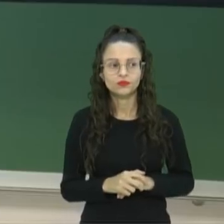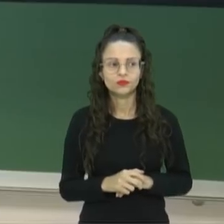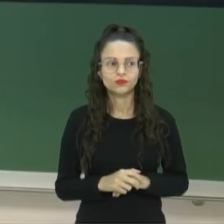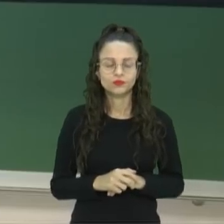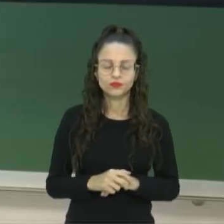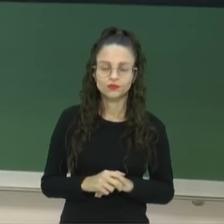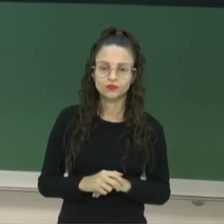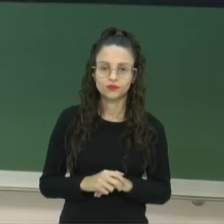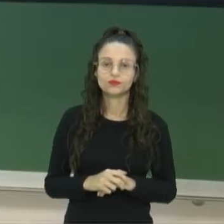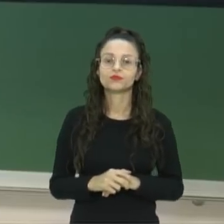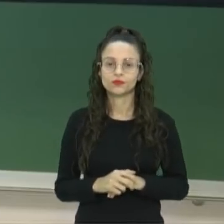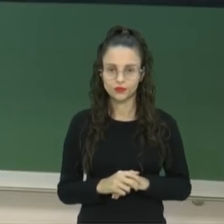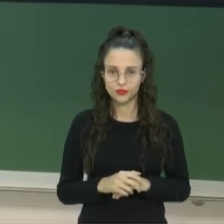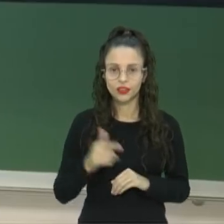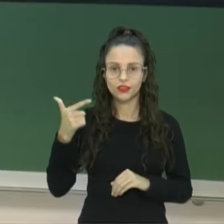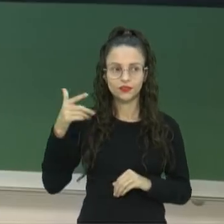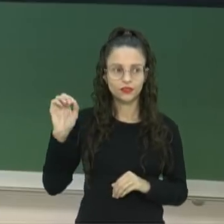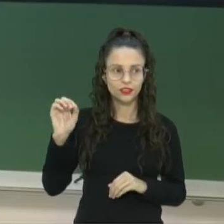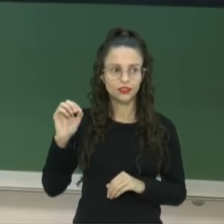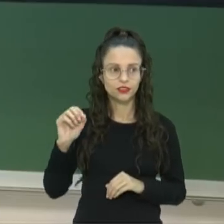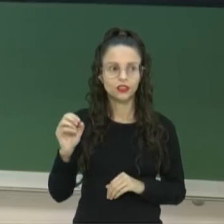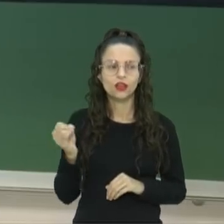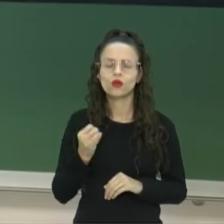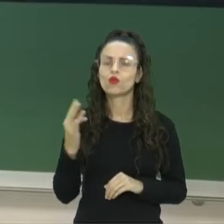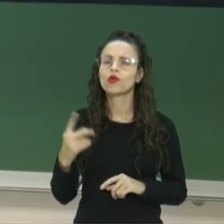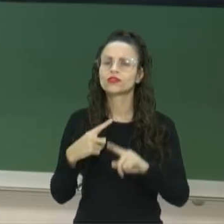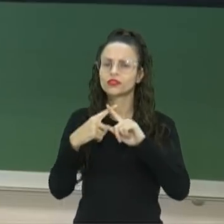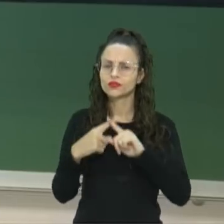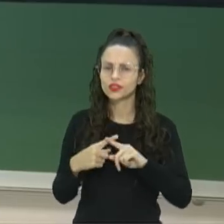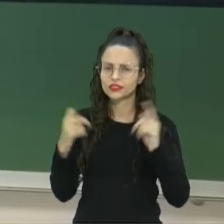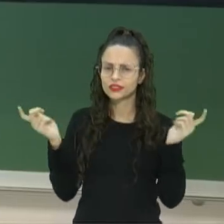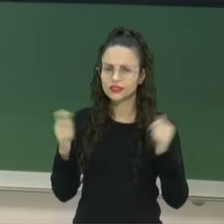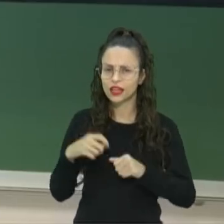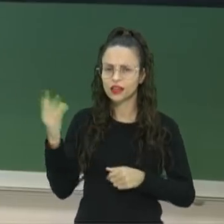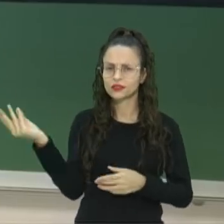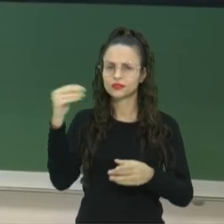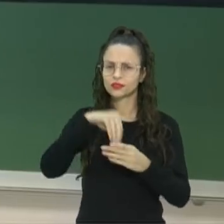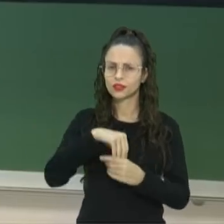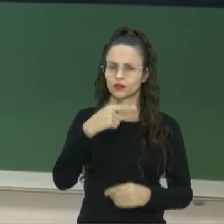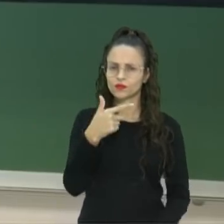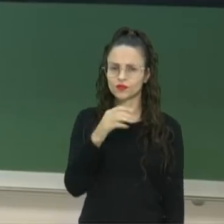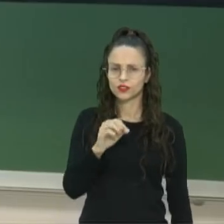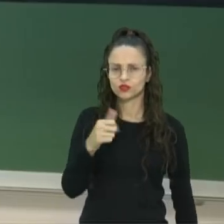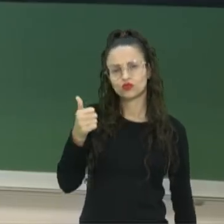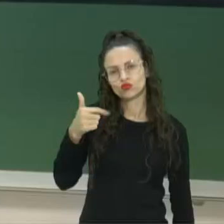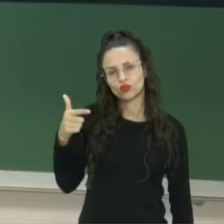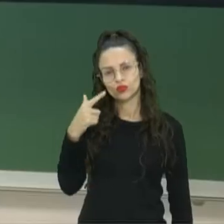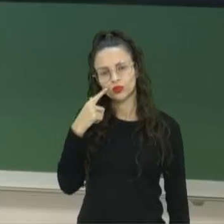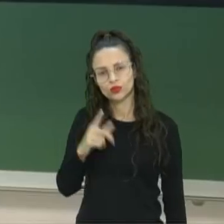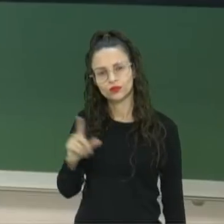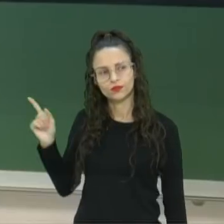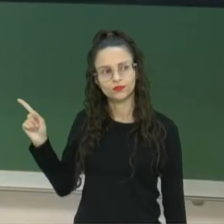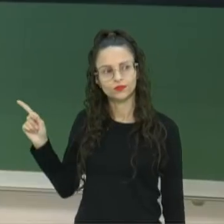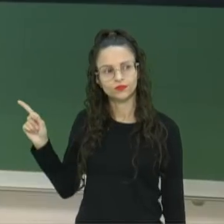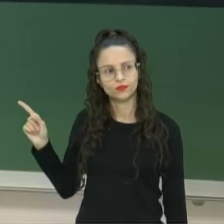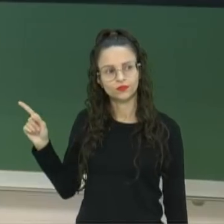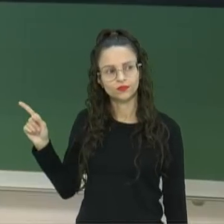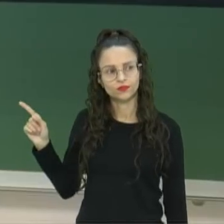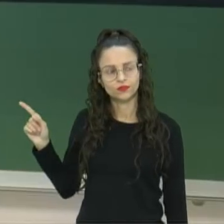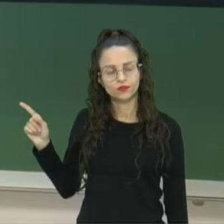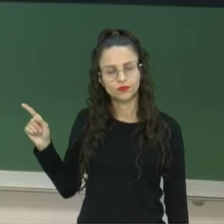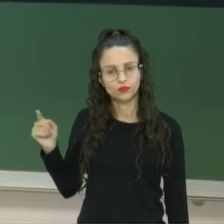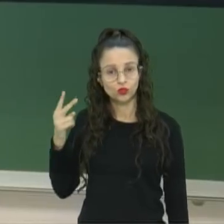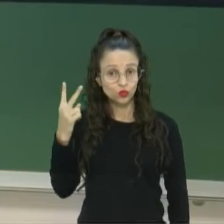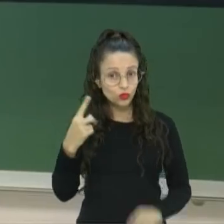resto. 20. Quantas vezes o 12 cabe dentro do 20? Olha aqui, ó. 2 vezes